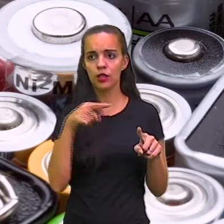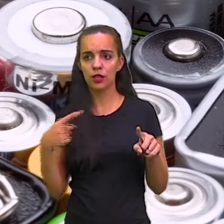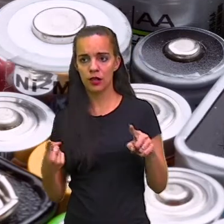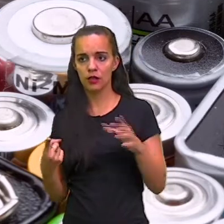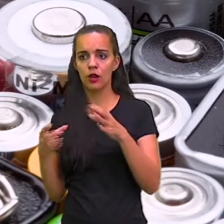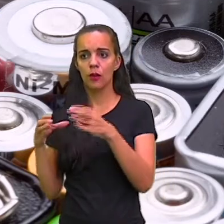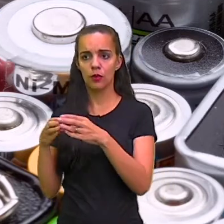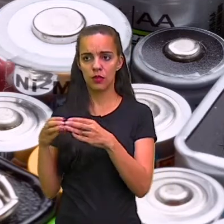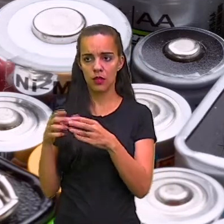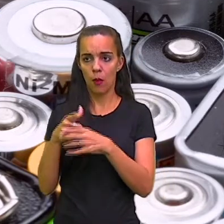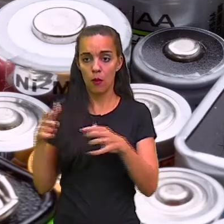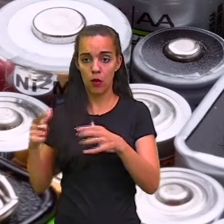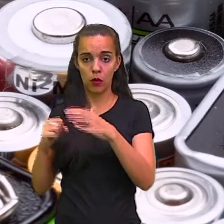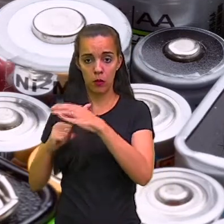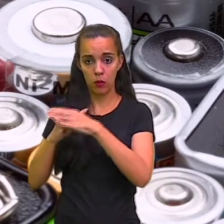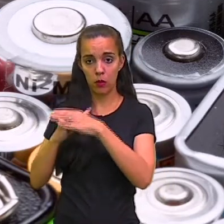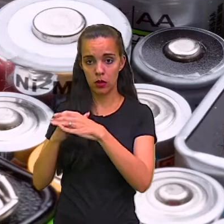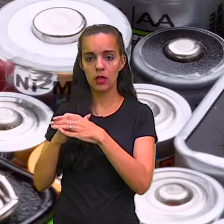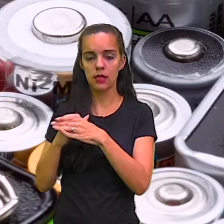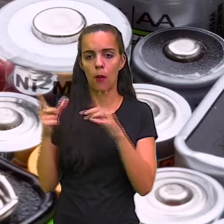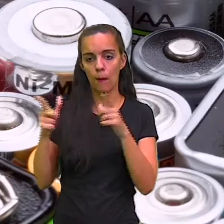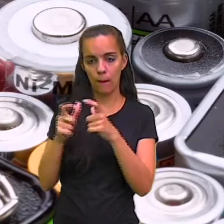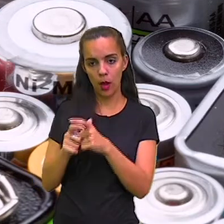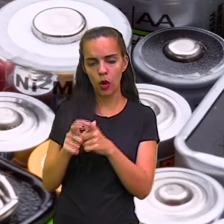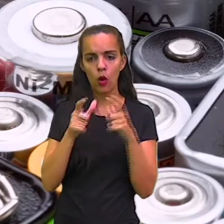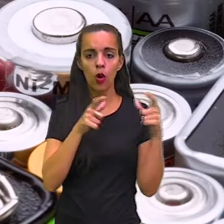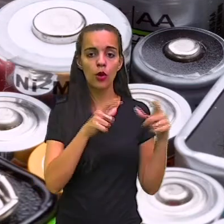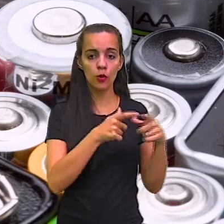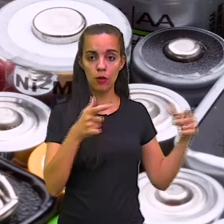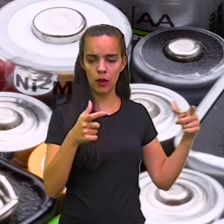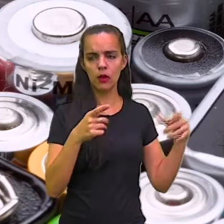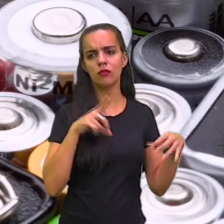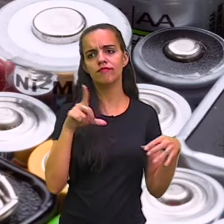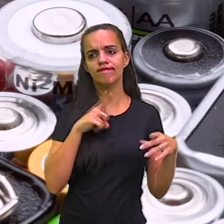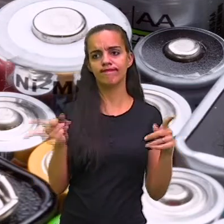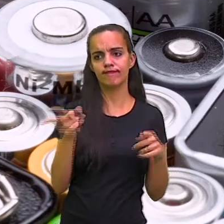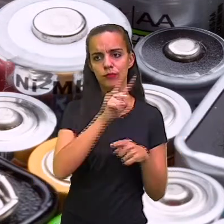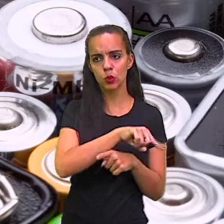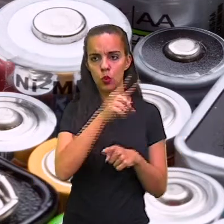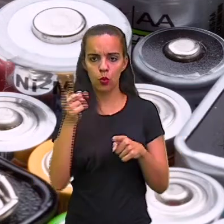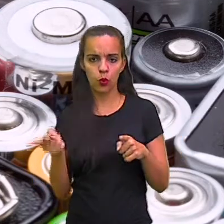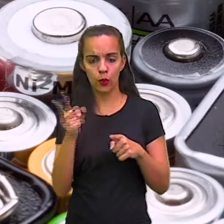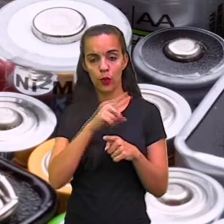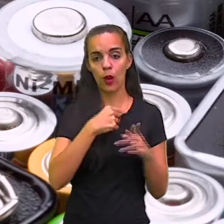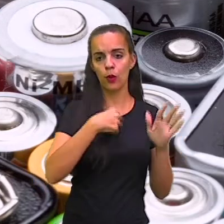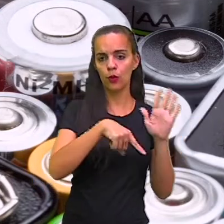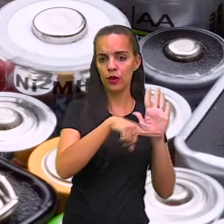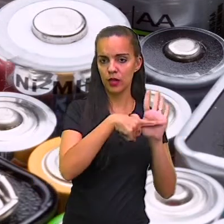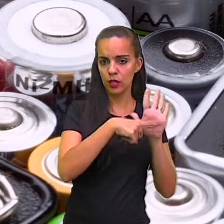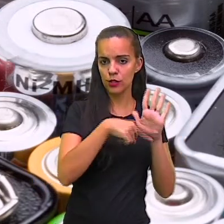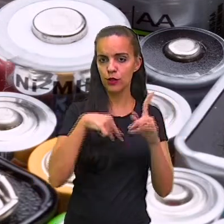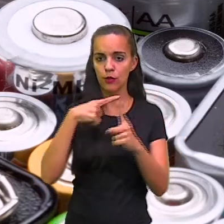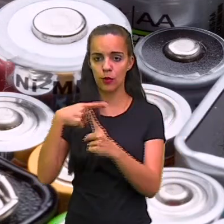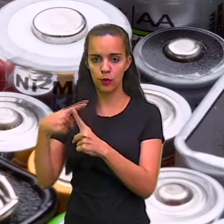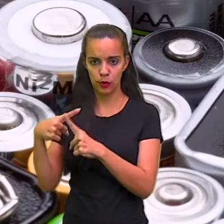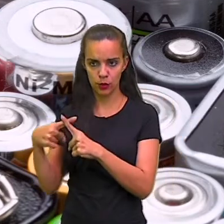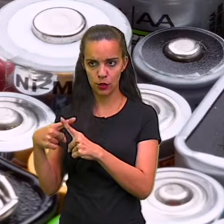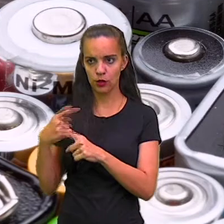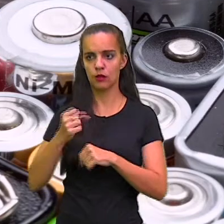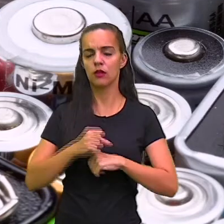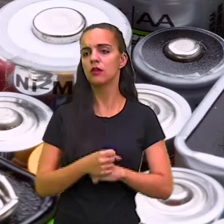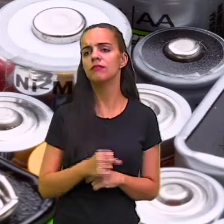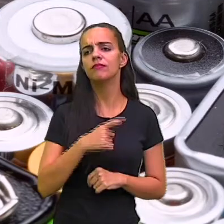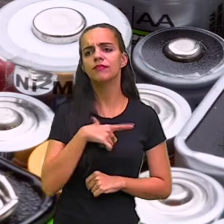outra de maior potencial elétrico ou seja do negativo para o positivo como está